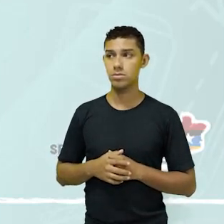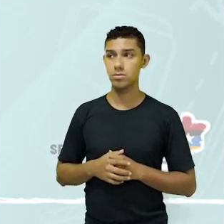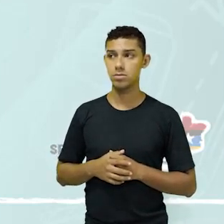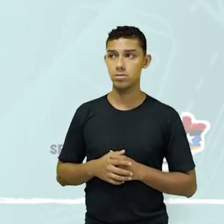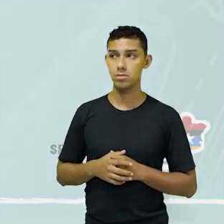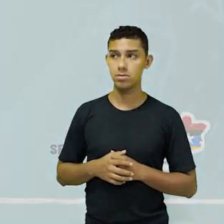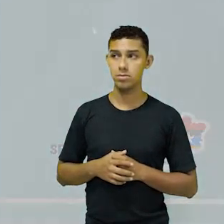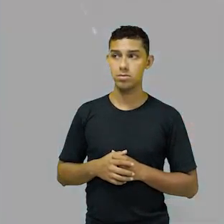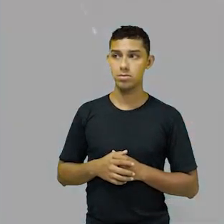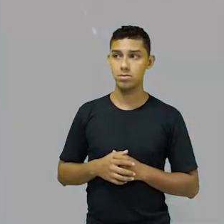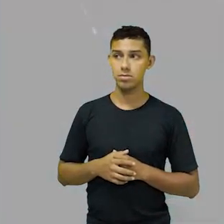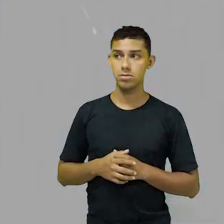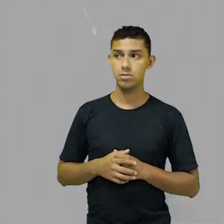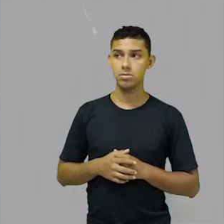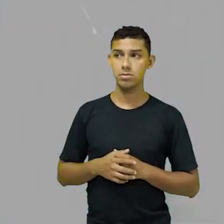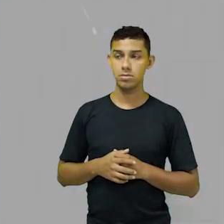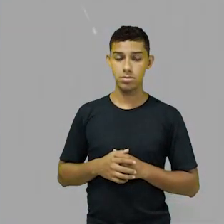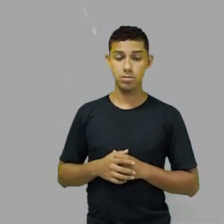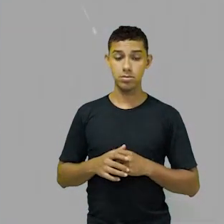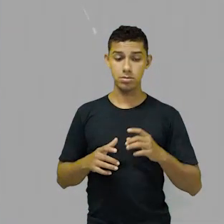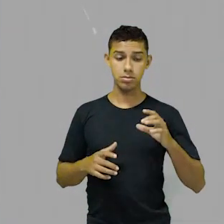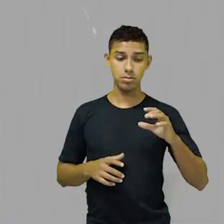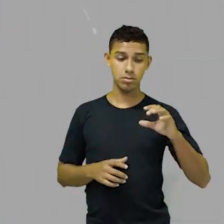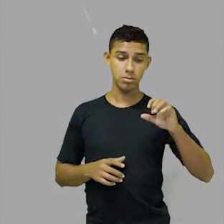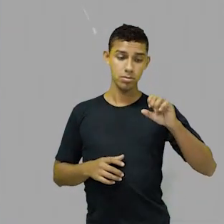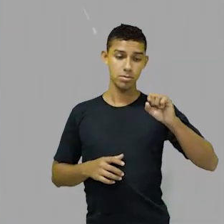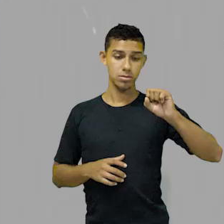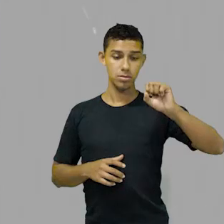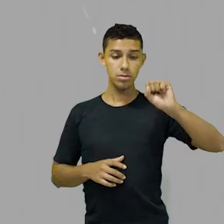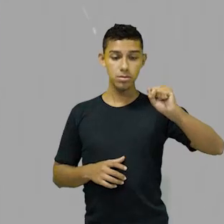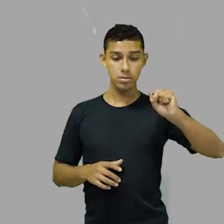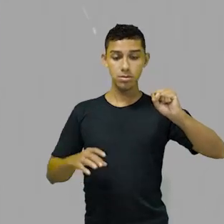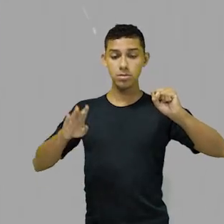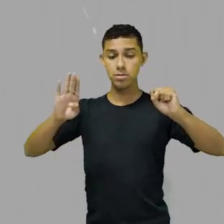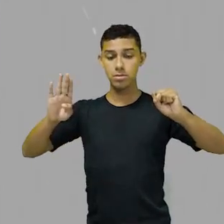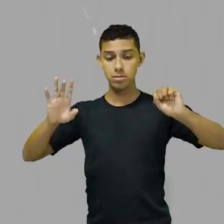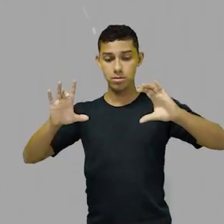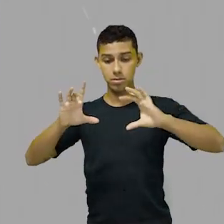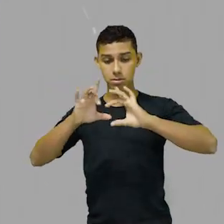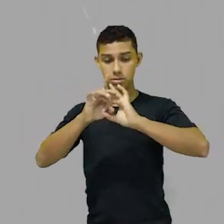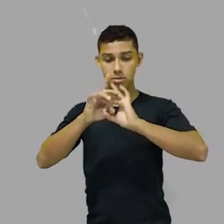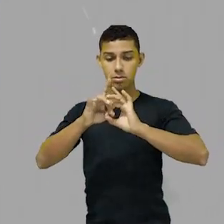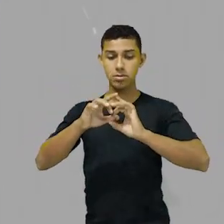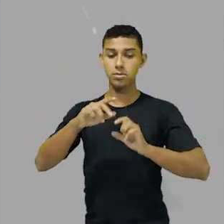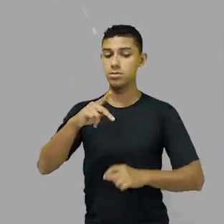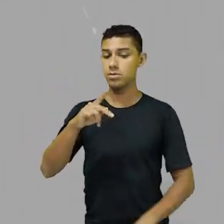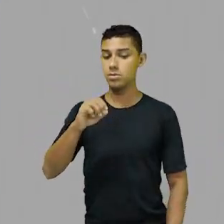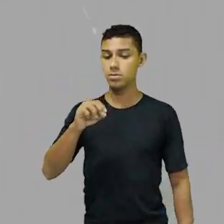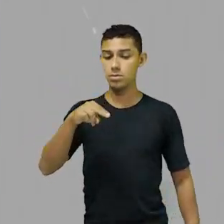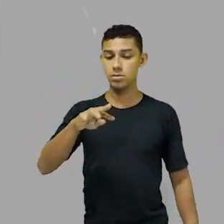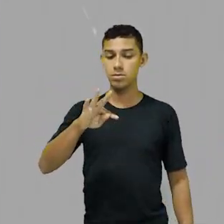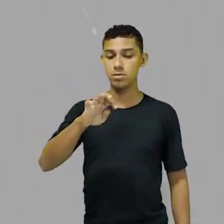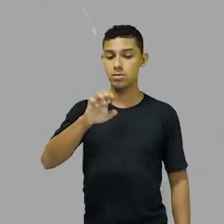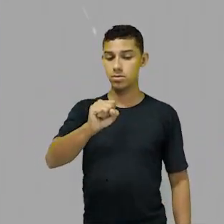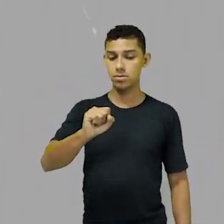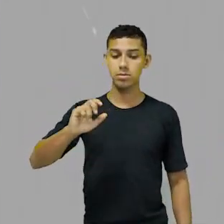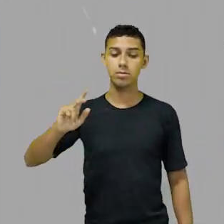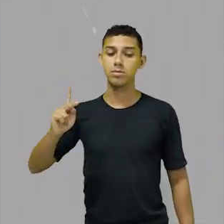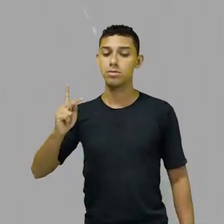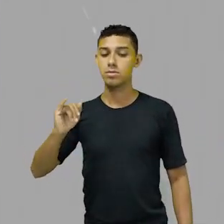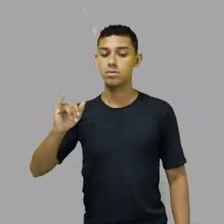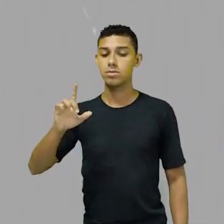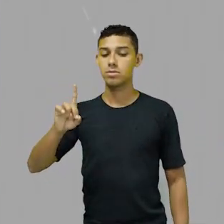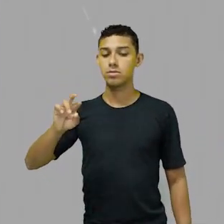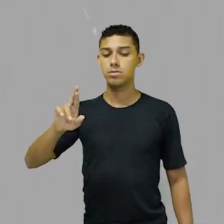adenina, porque timina se liga com a adenina formando duas pontes de hidrogênio e não duas